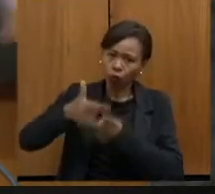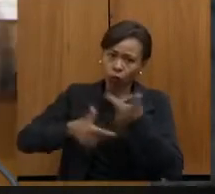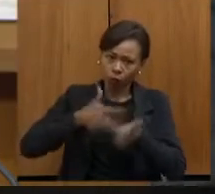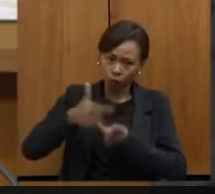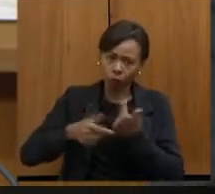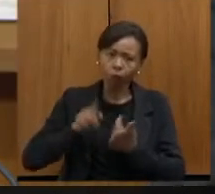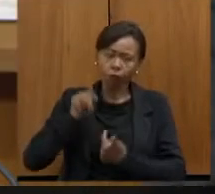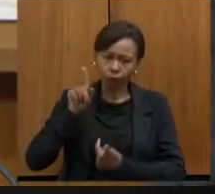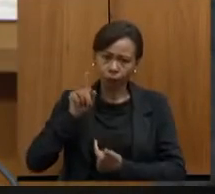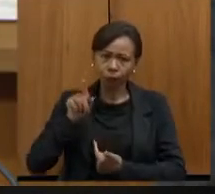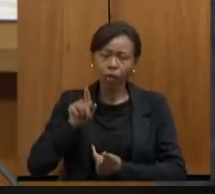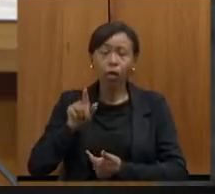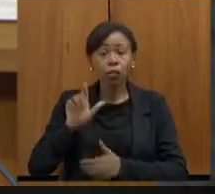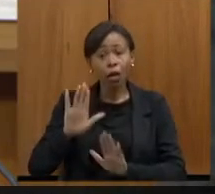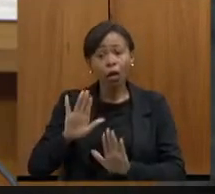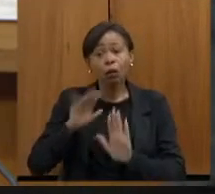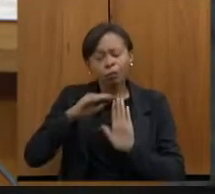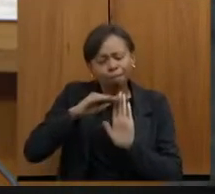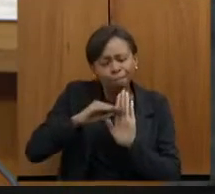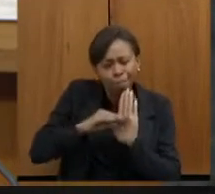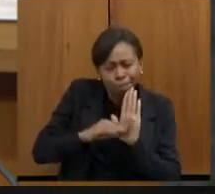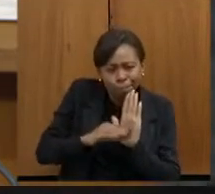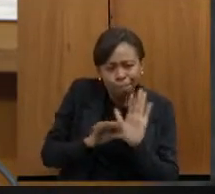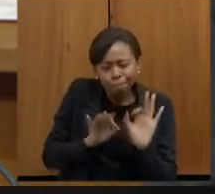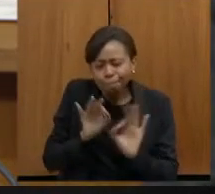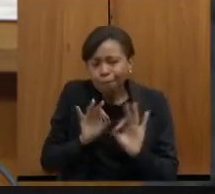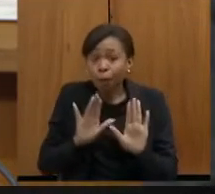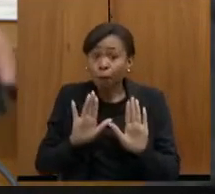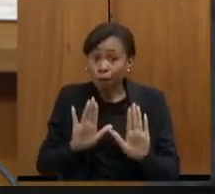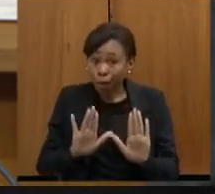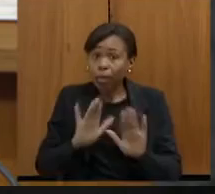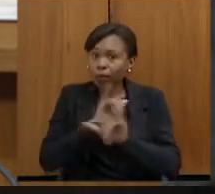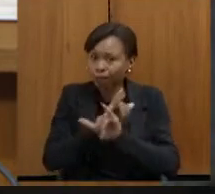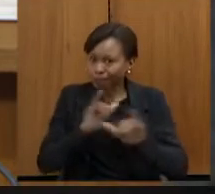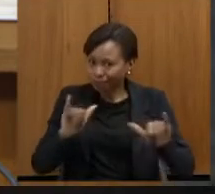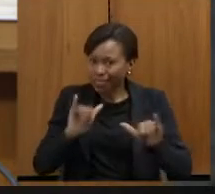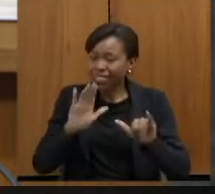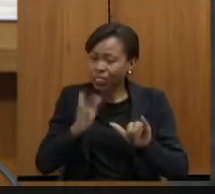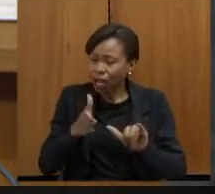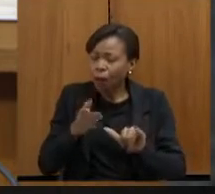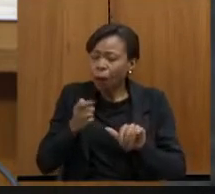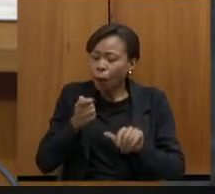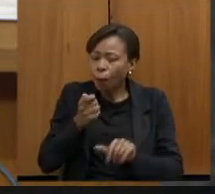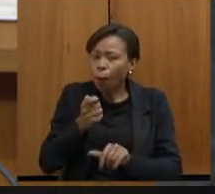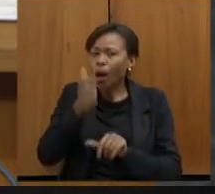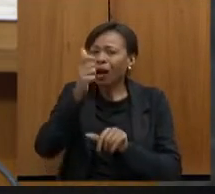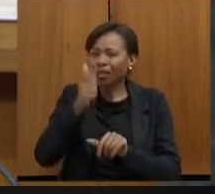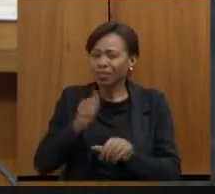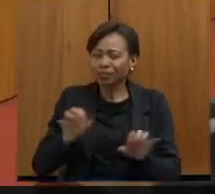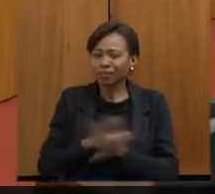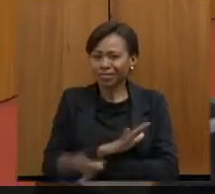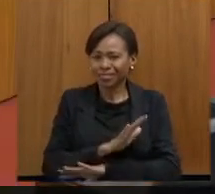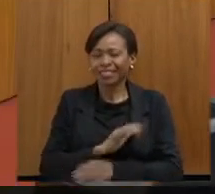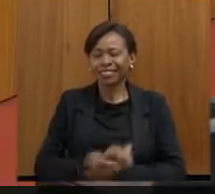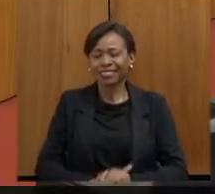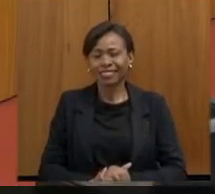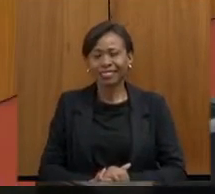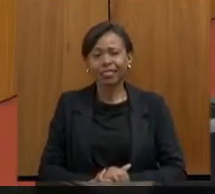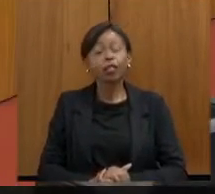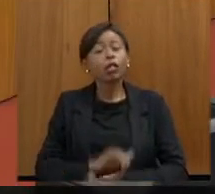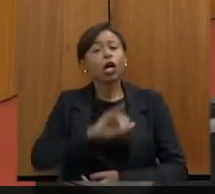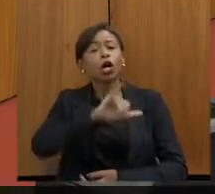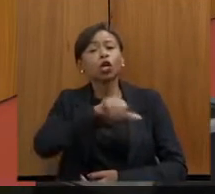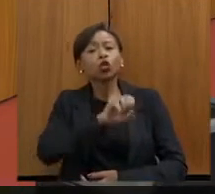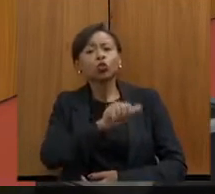gente tem que alinhar o cronograma direitinho, mas só fazendo o anúncio que já está encaminhado e a gente vai processar tudo. Doutor João,